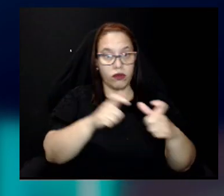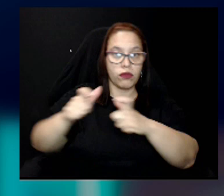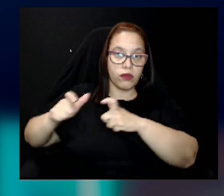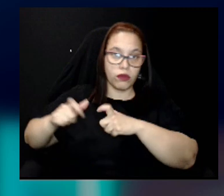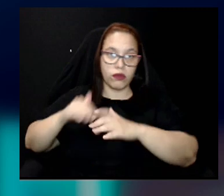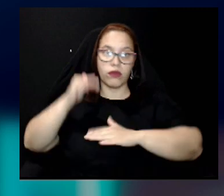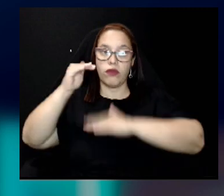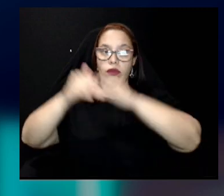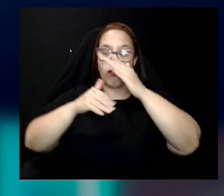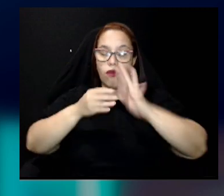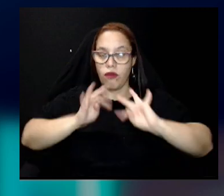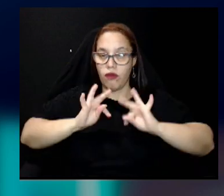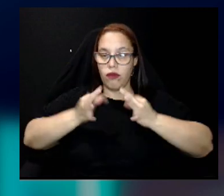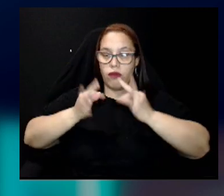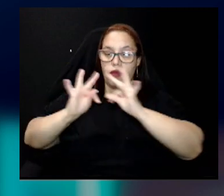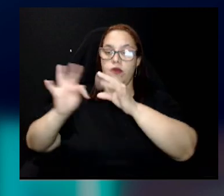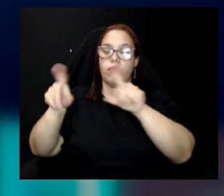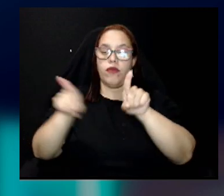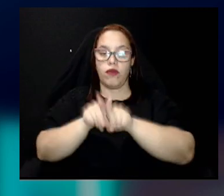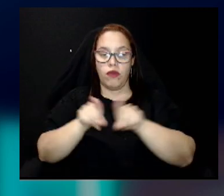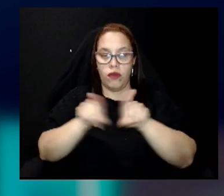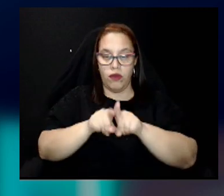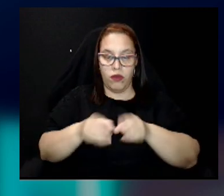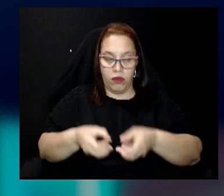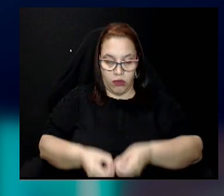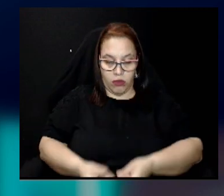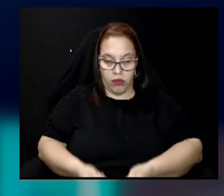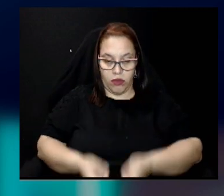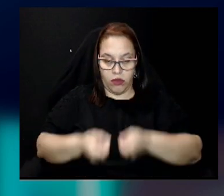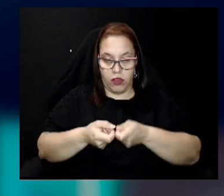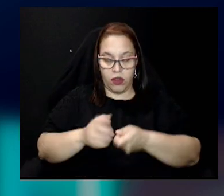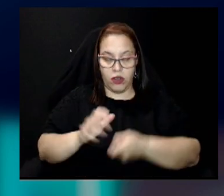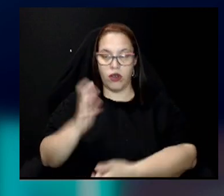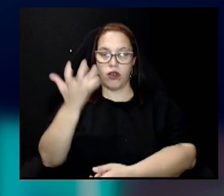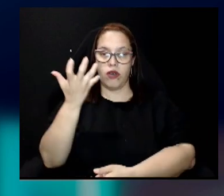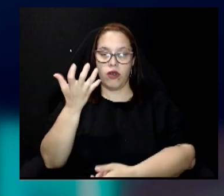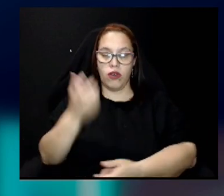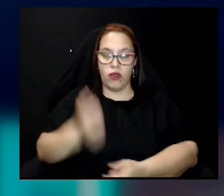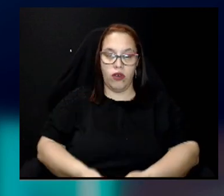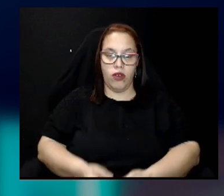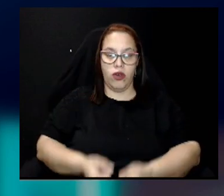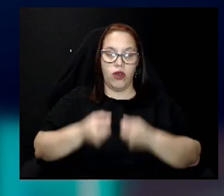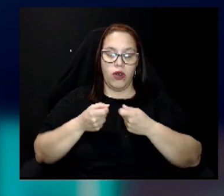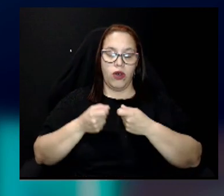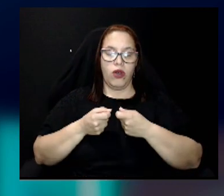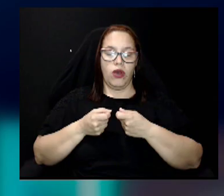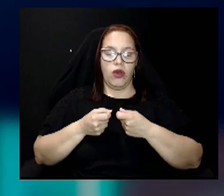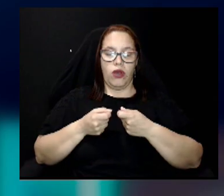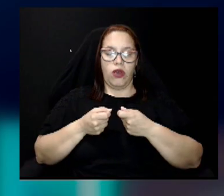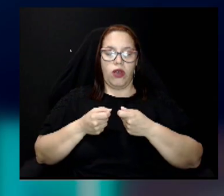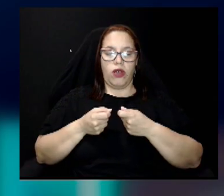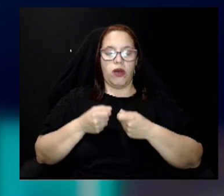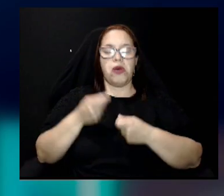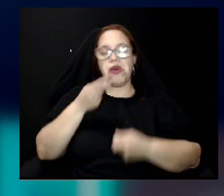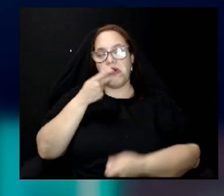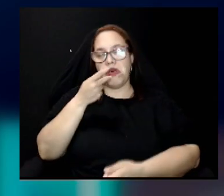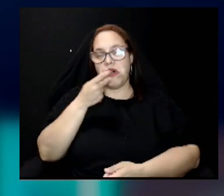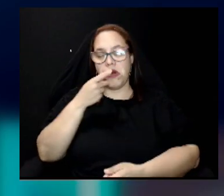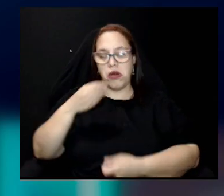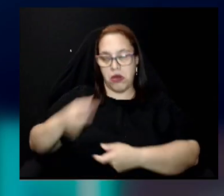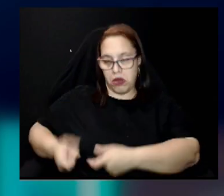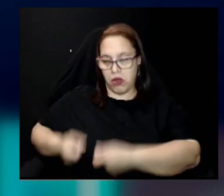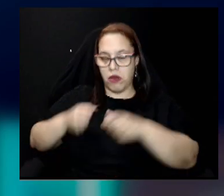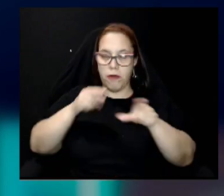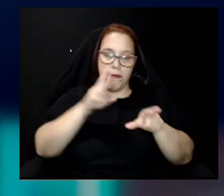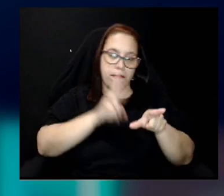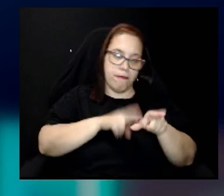tecnológicos também no câncer de ovário. Isso aconteceu em diversos cânceres, muitos aqui que a gente já citou, mama, próstata e tudo mais,